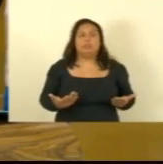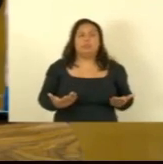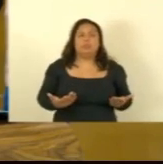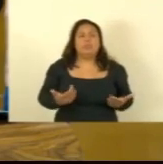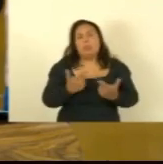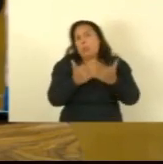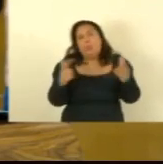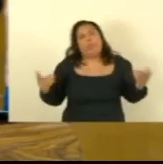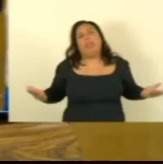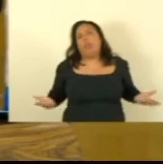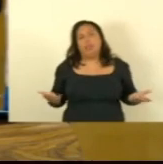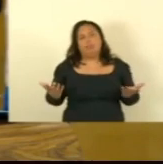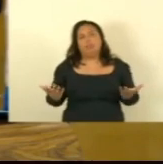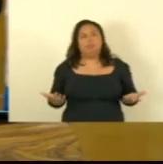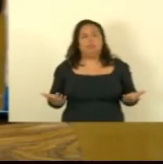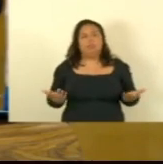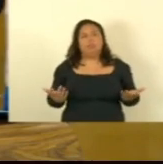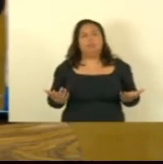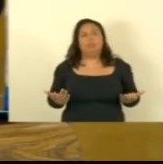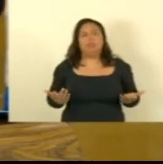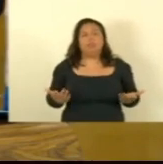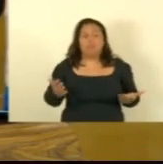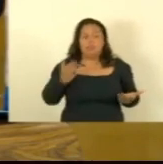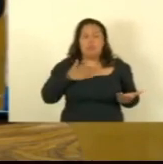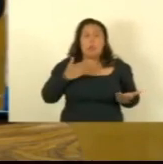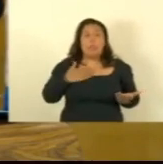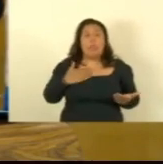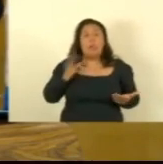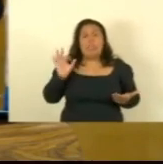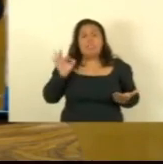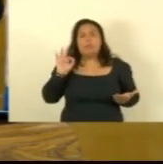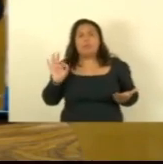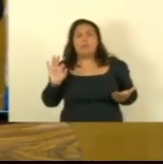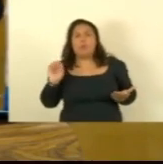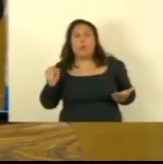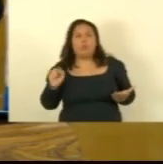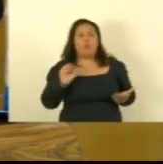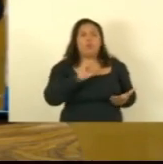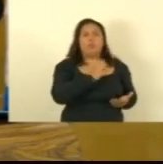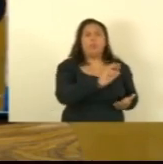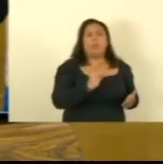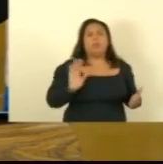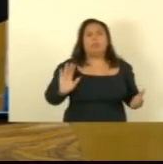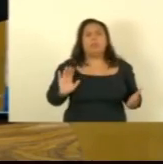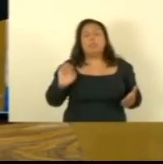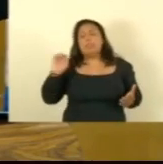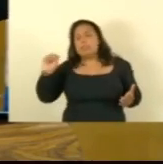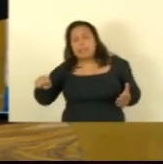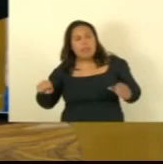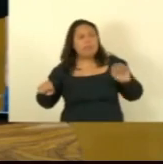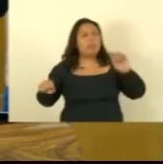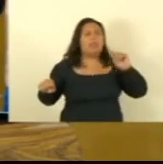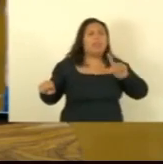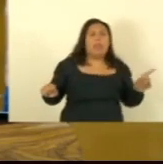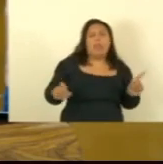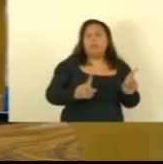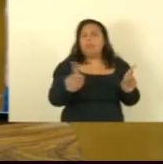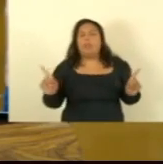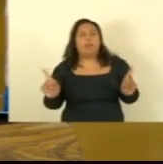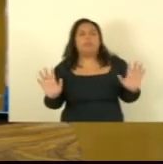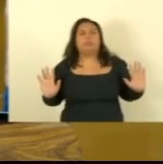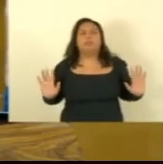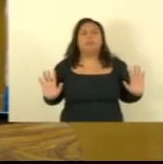Não tem como. Comigo é 8,80. Ou você está do lado de cá ou você está do lado de